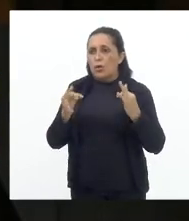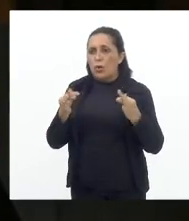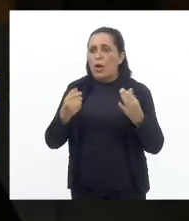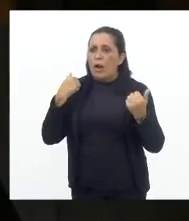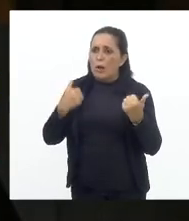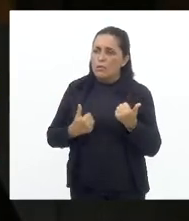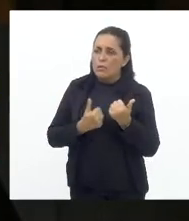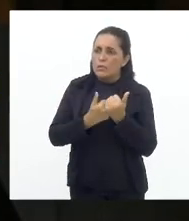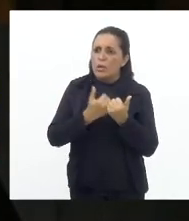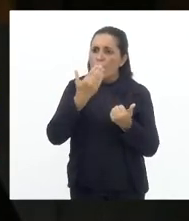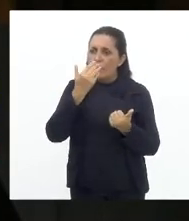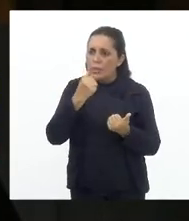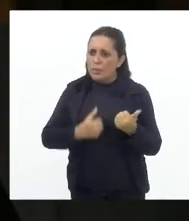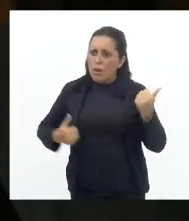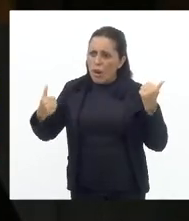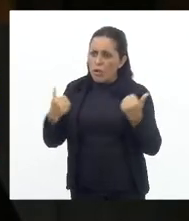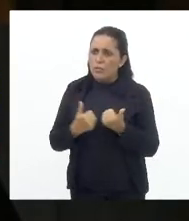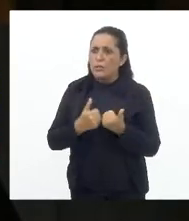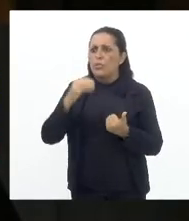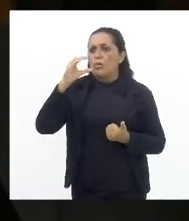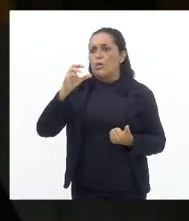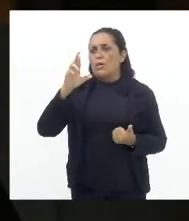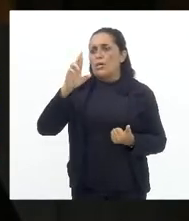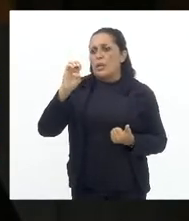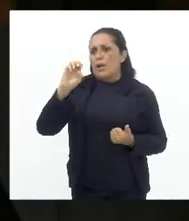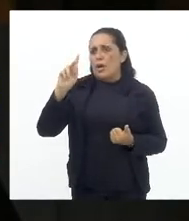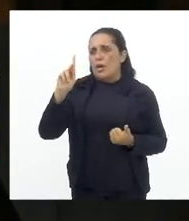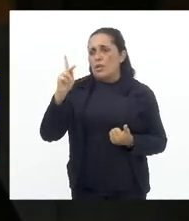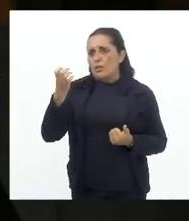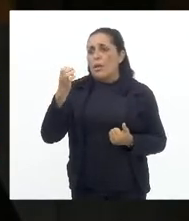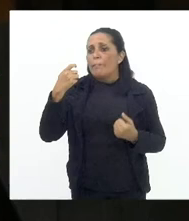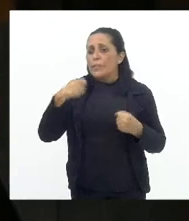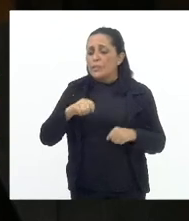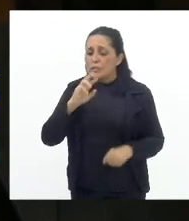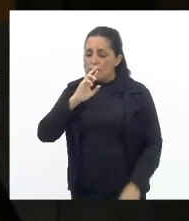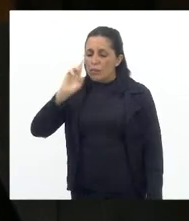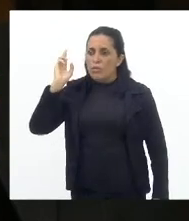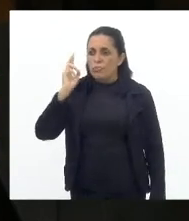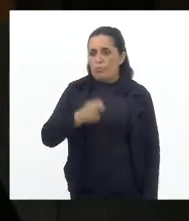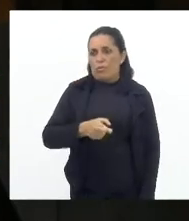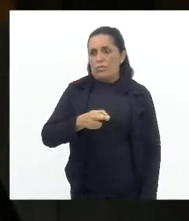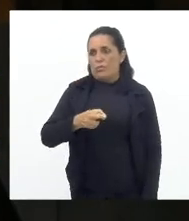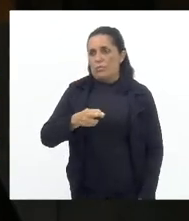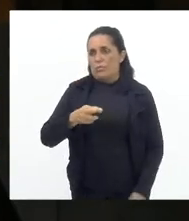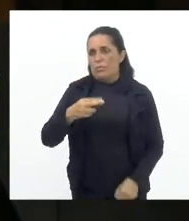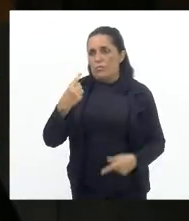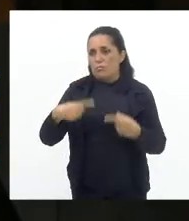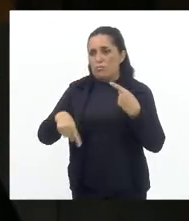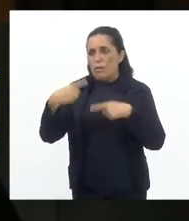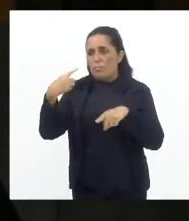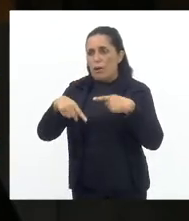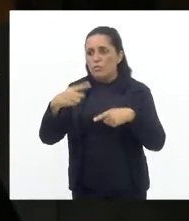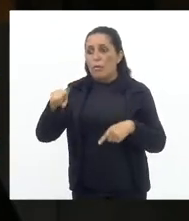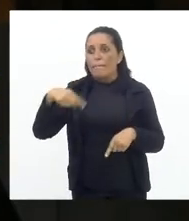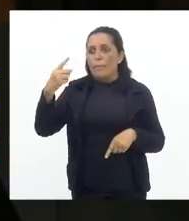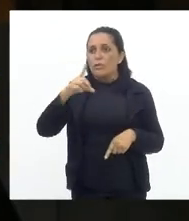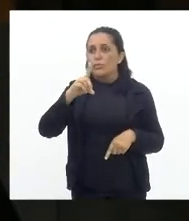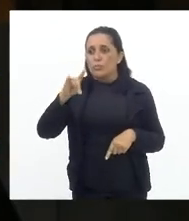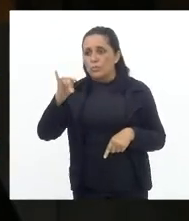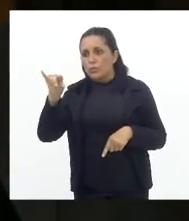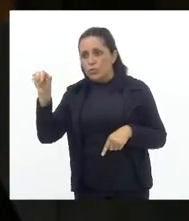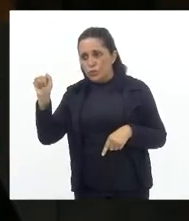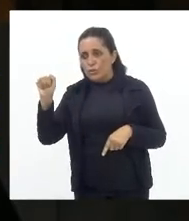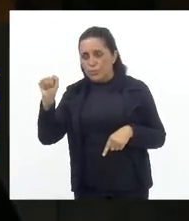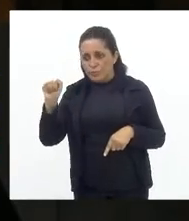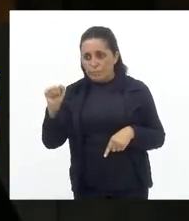auxílio-creche e a preciso que a gente deu uma resposta e mais do que isso é o debate quero fazer nos próximos dias